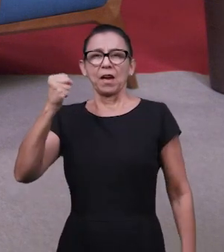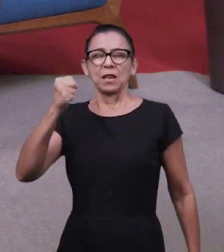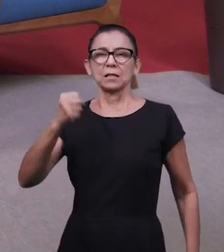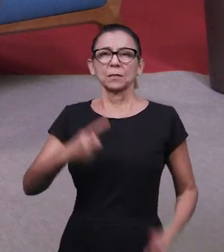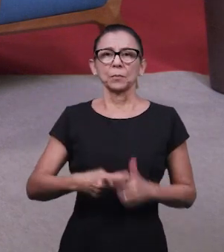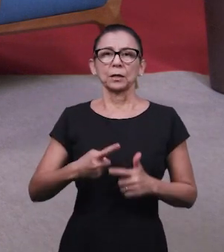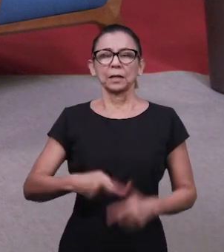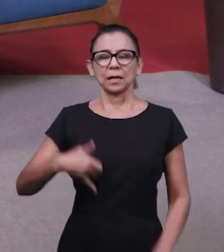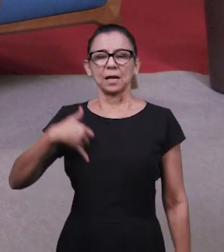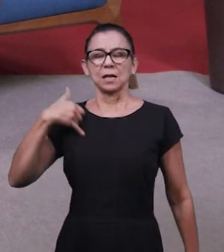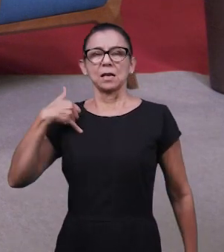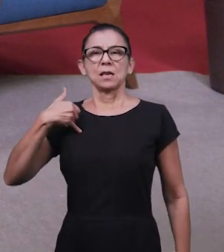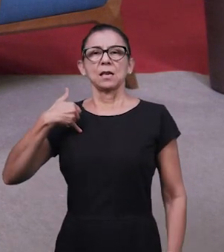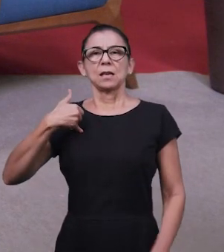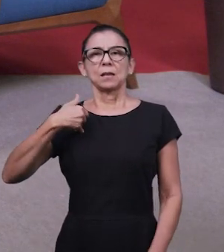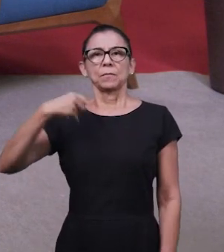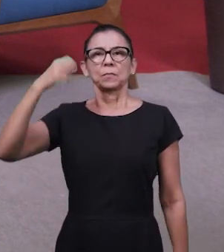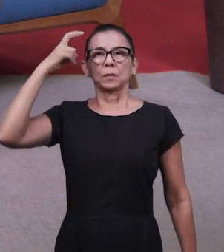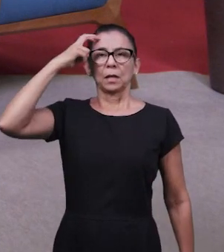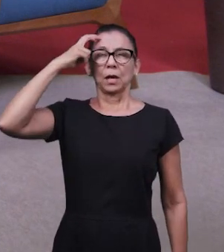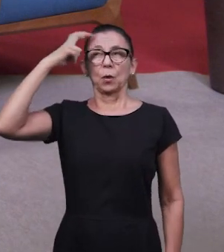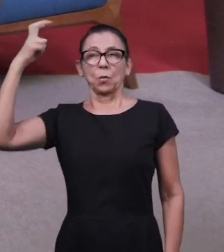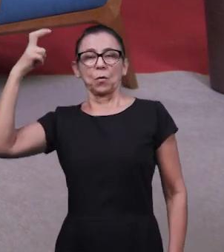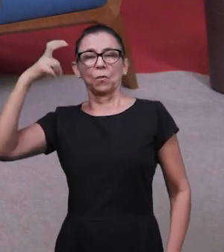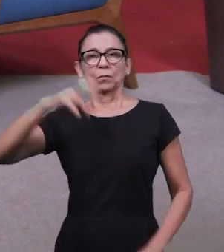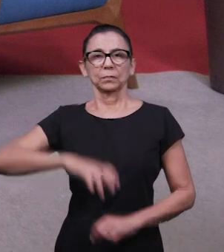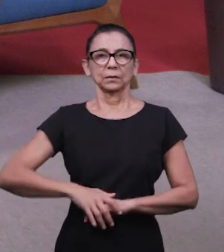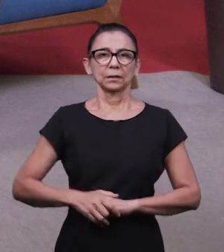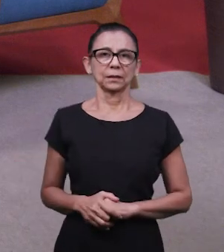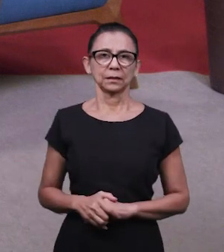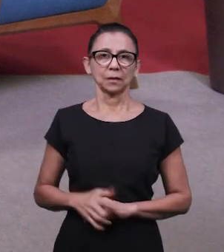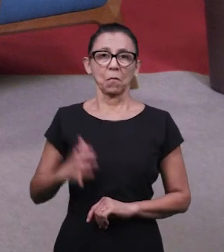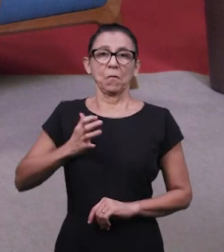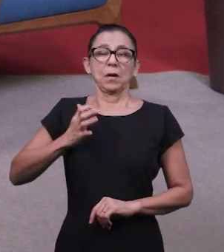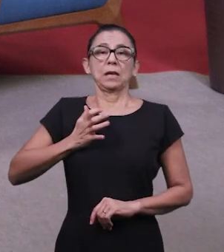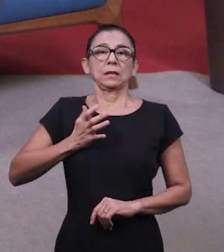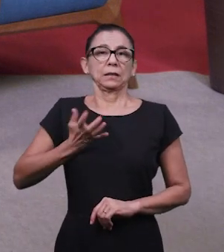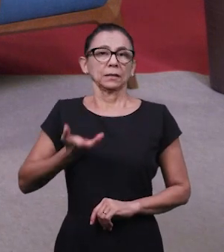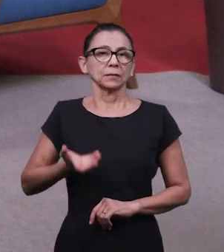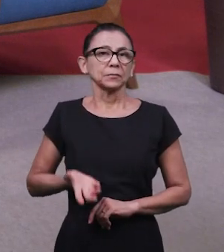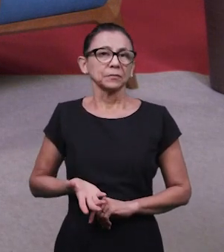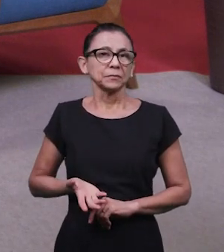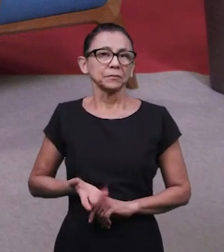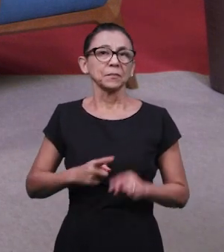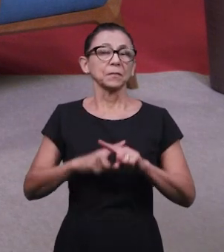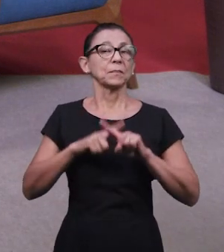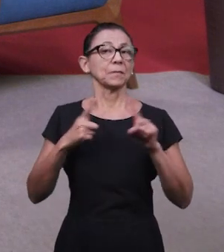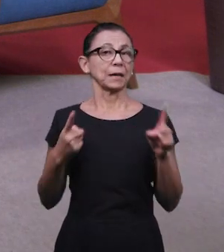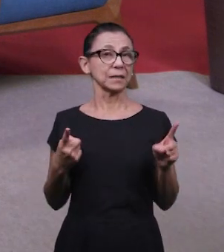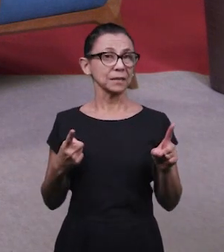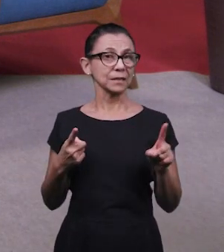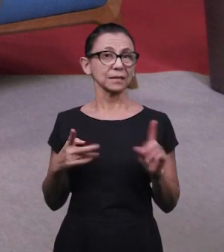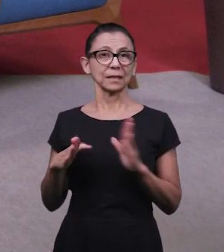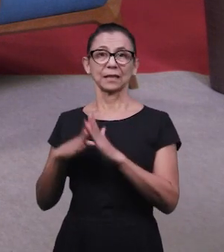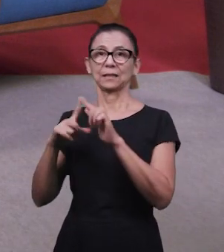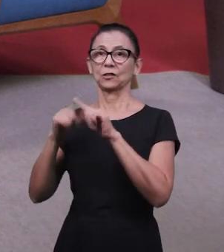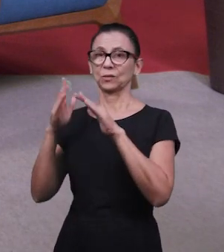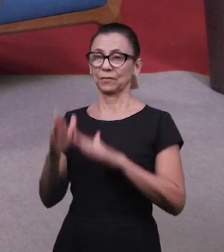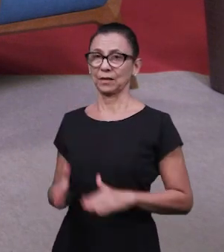pela operação do Espírito Santo. Vence as suas lutas e as suas batalhas, não com a sua